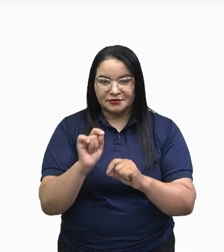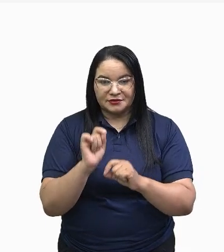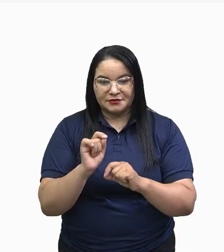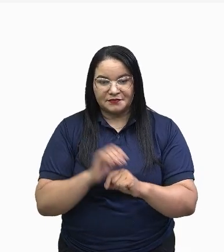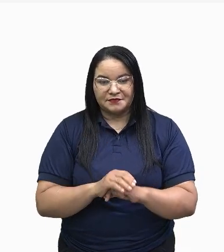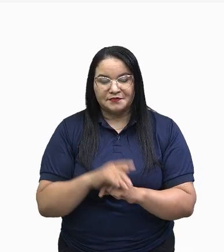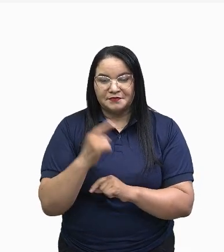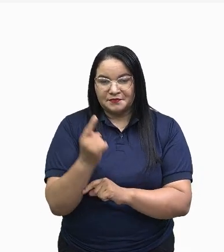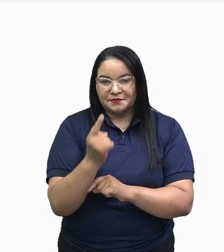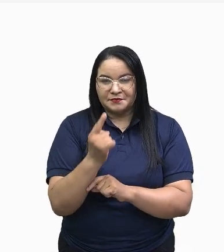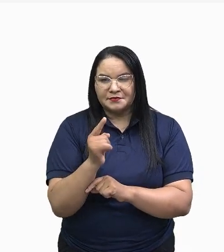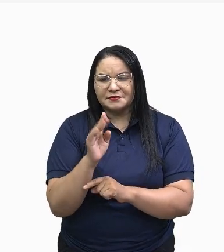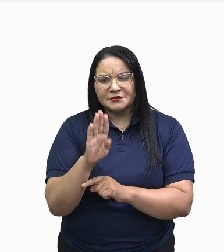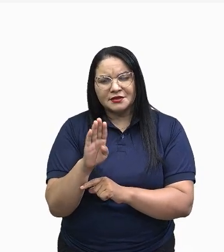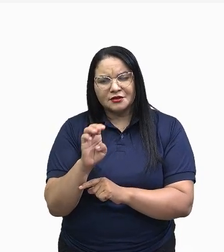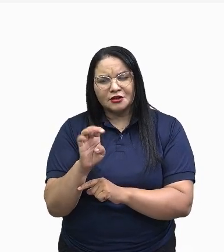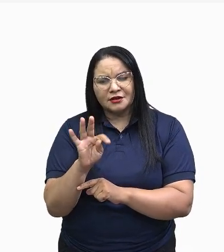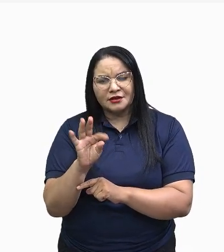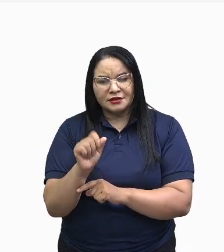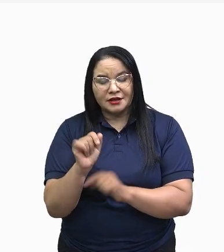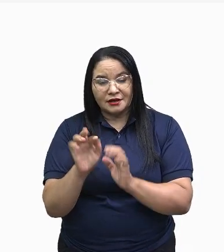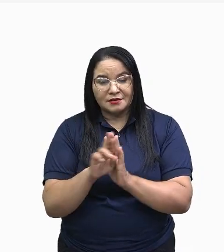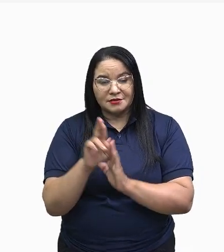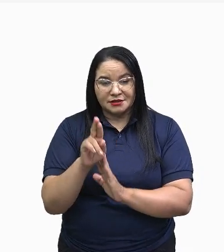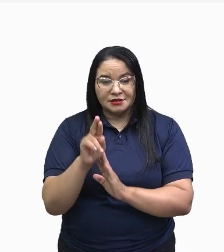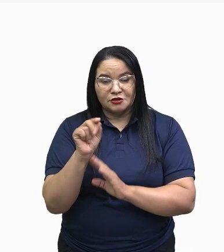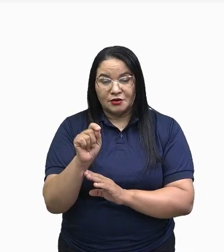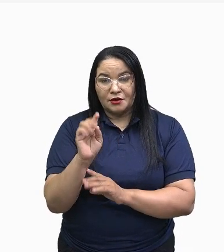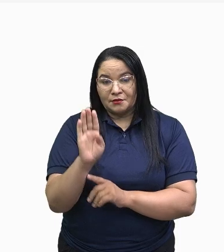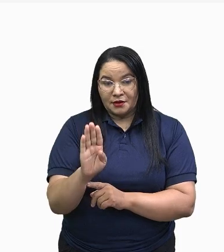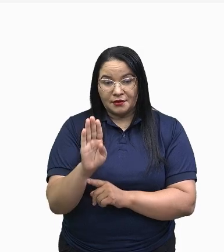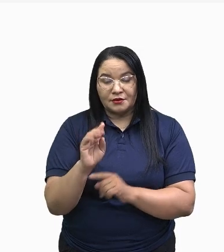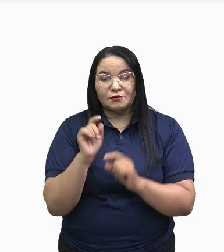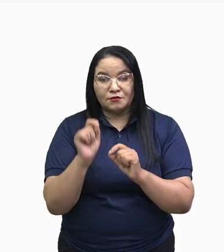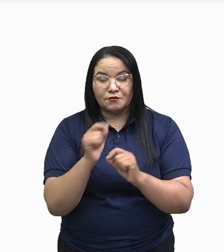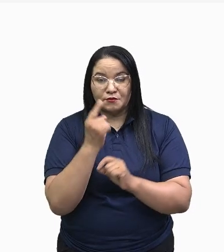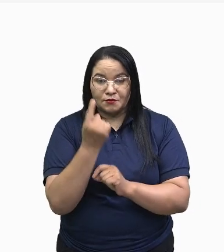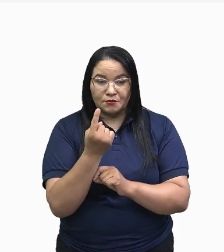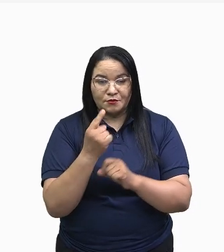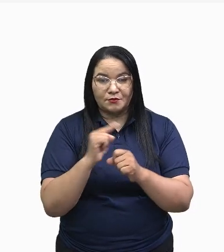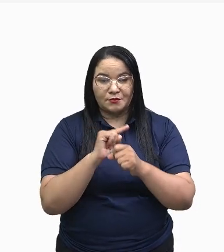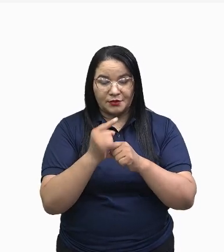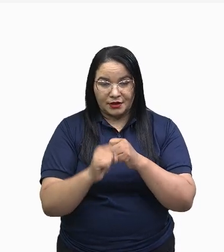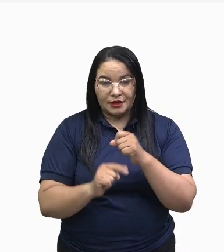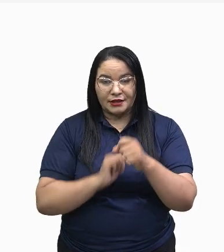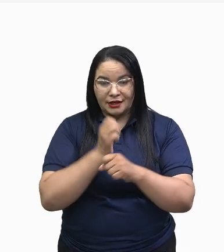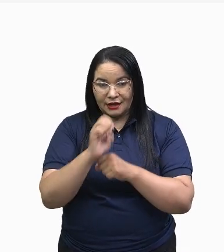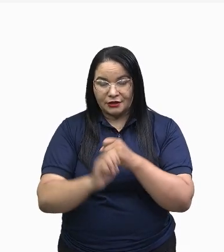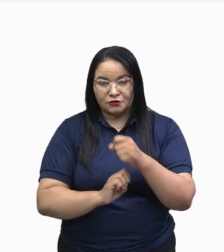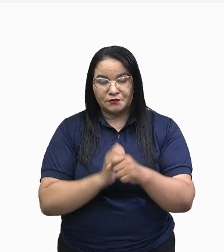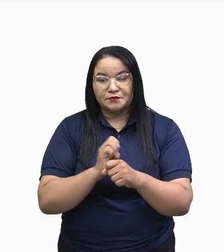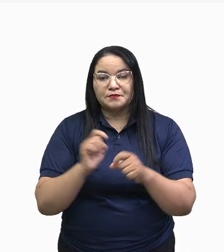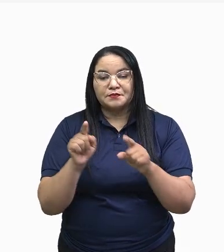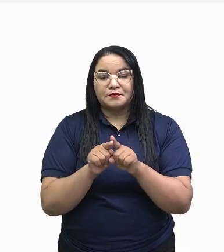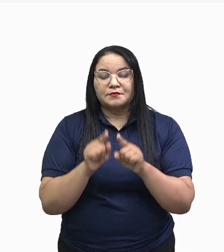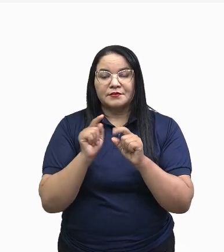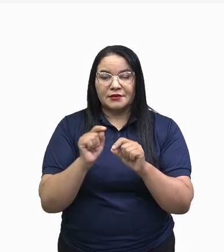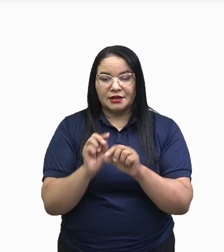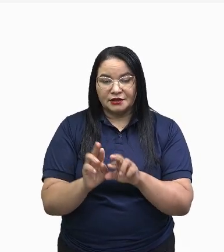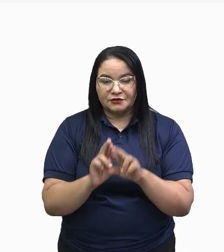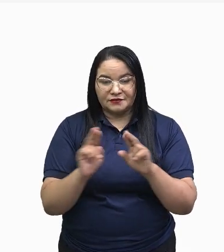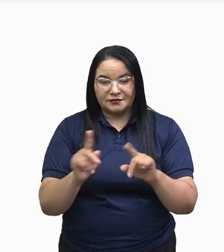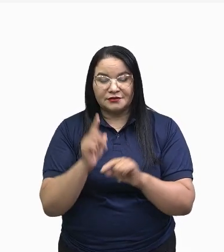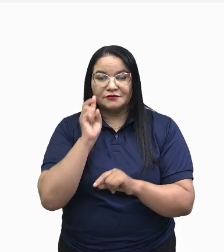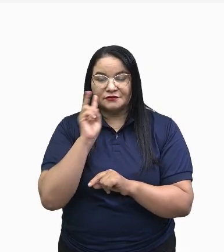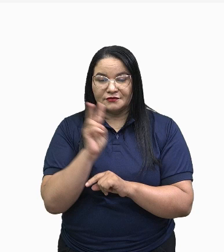de uma beta. E o que é uma beta, né? Representada ali por um elétron, tá? Então, a diferença que a gente vai observar vai